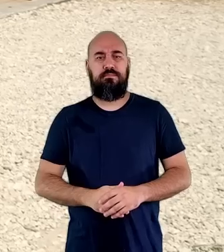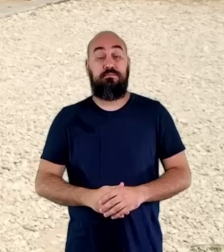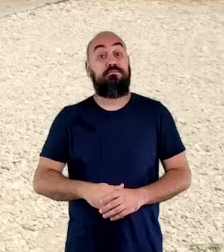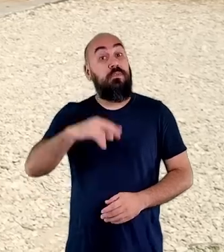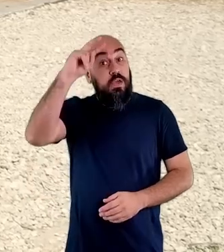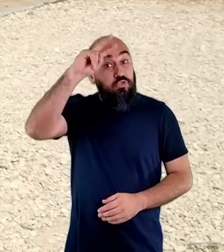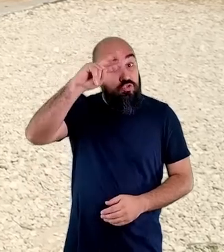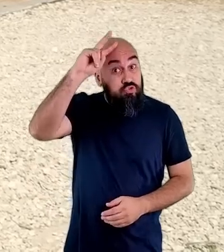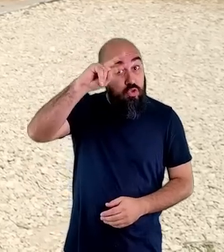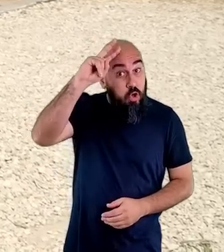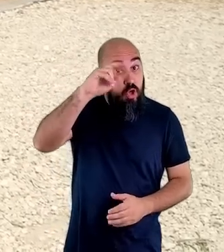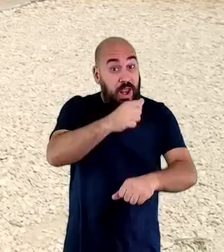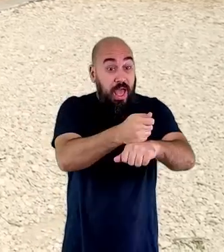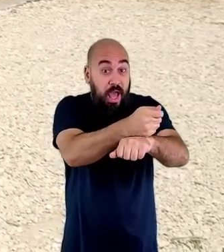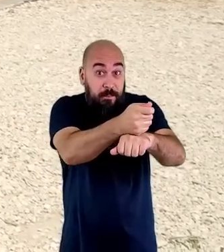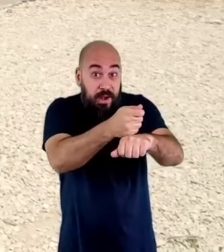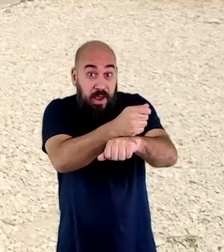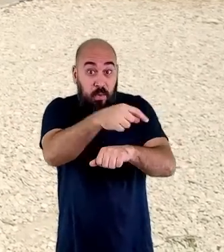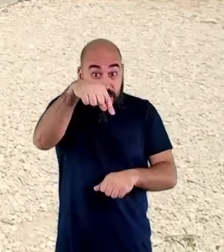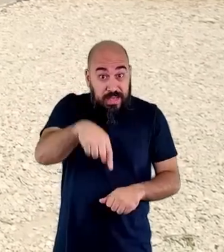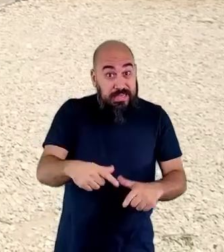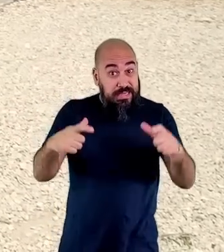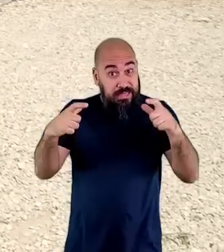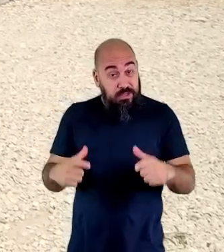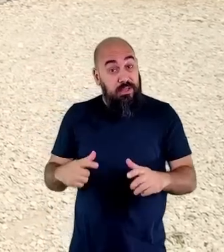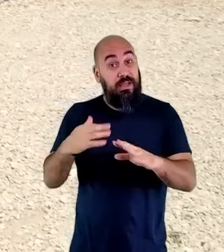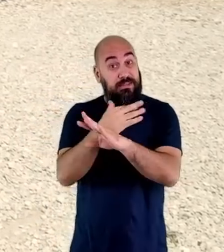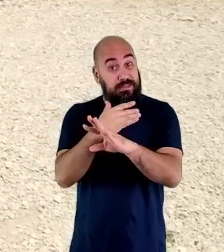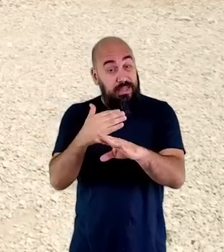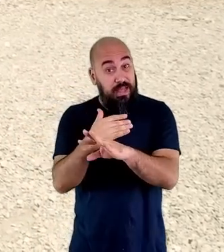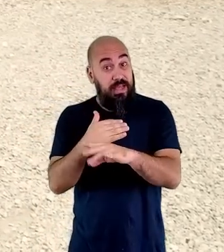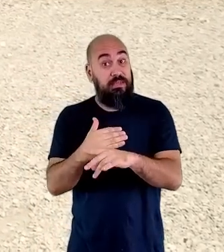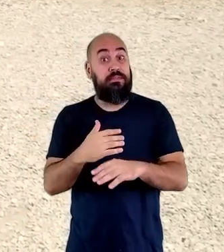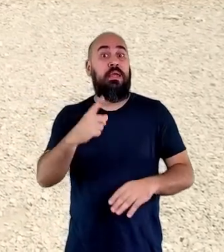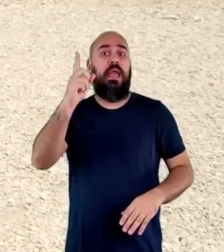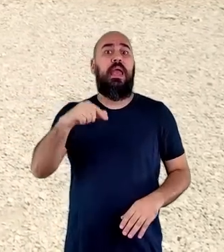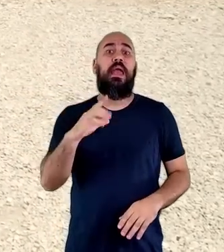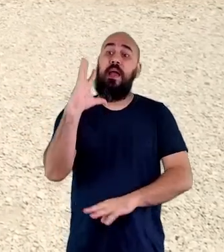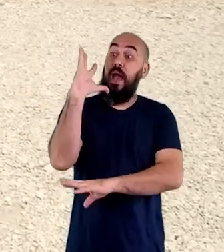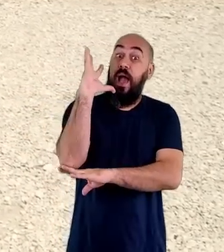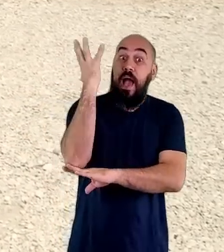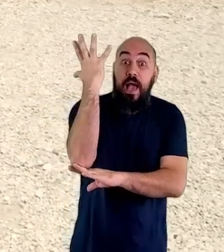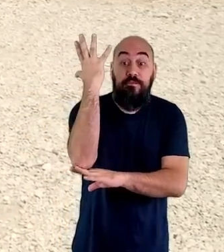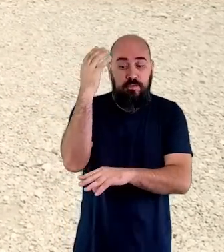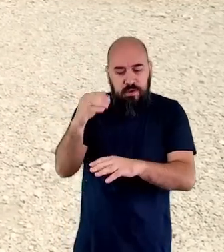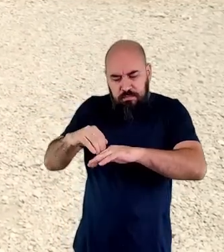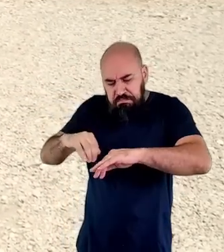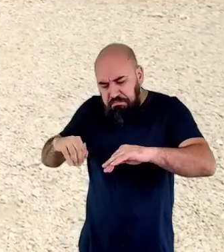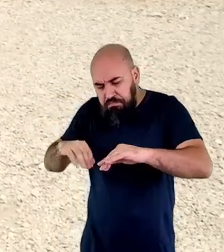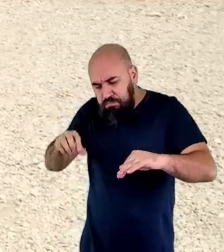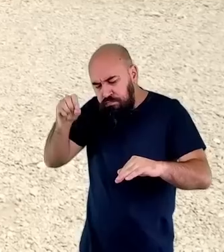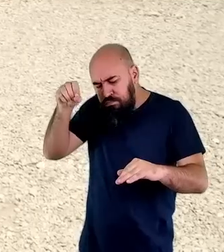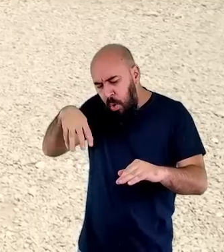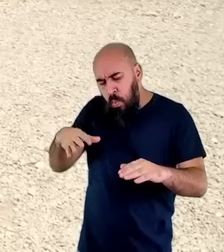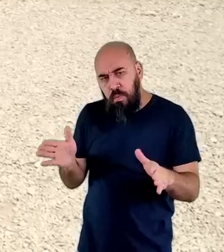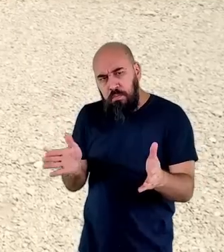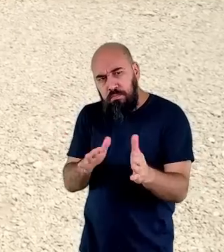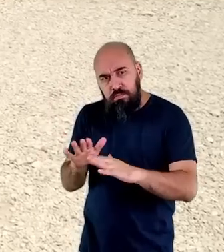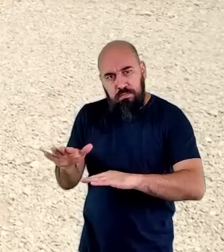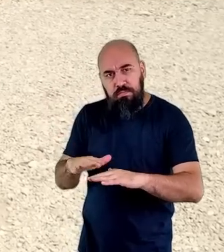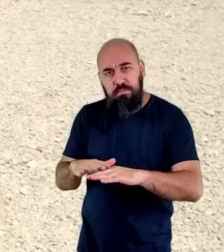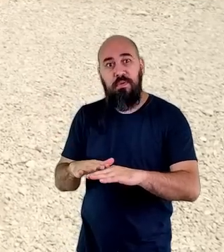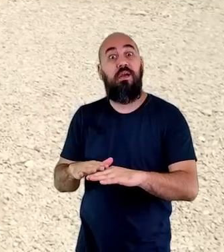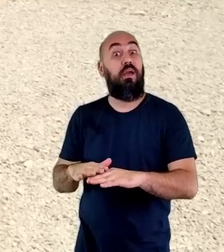A história de Abraão aqui em Berseba começa com a plantação de uma árvore. Quando ele faz um acordo com o rei